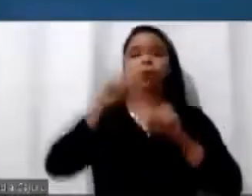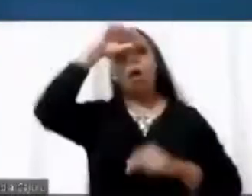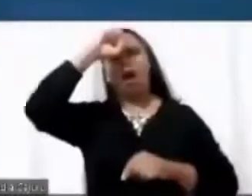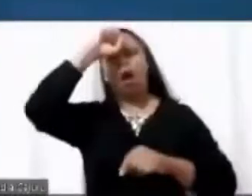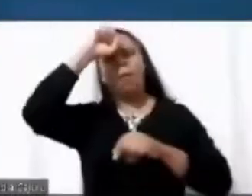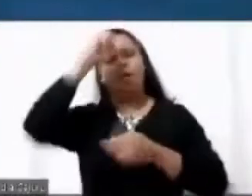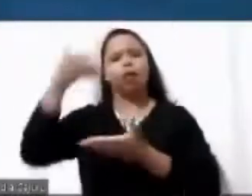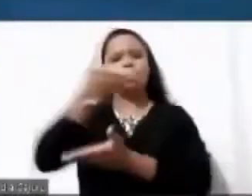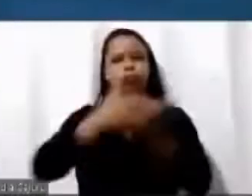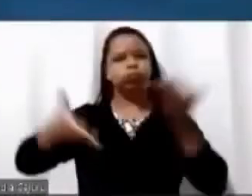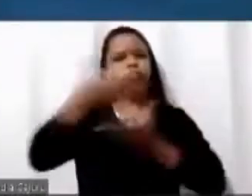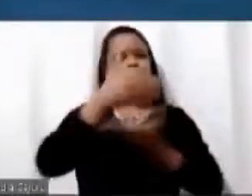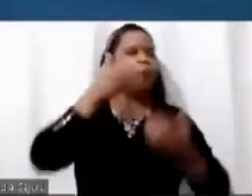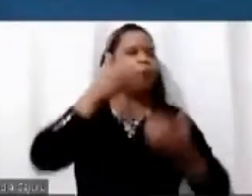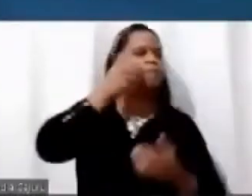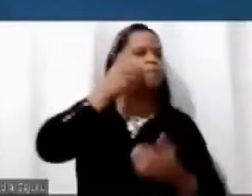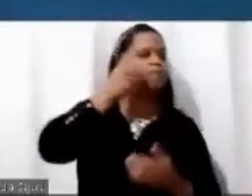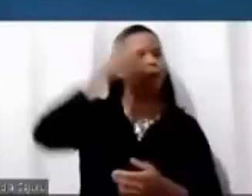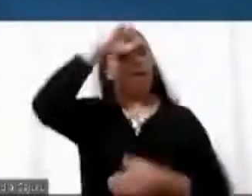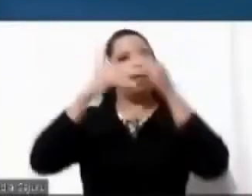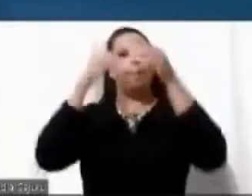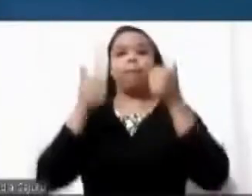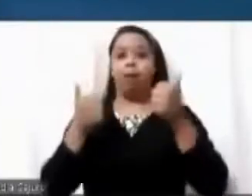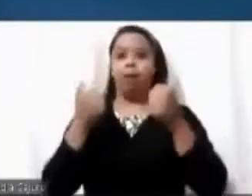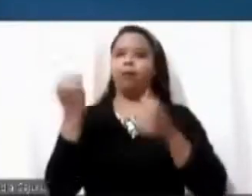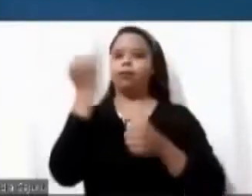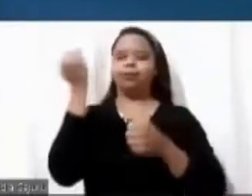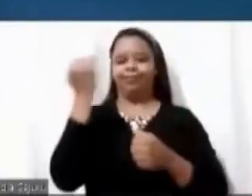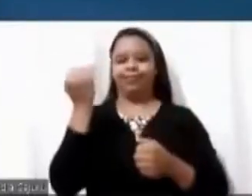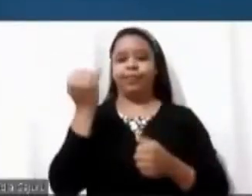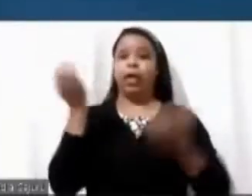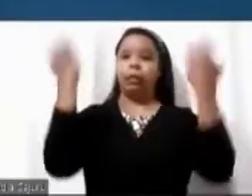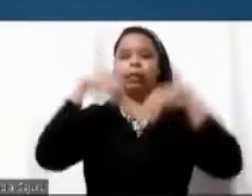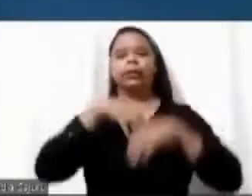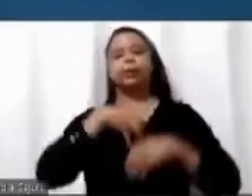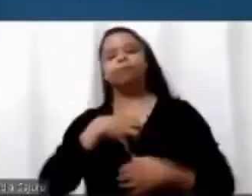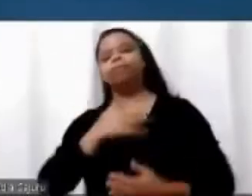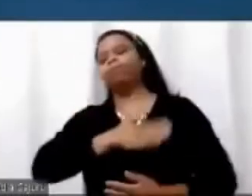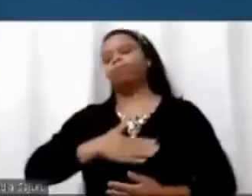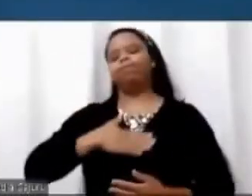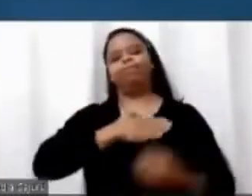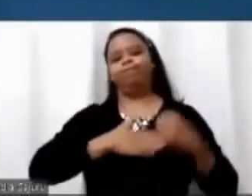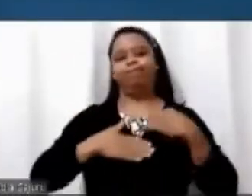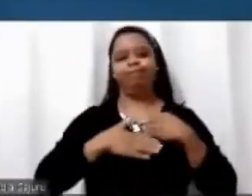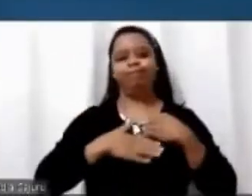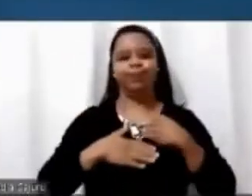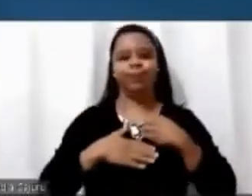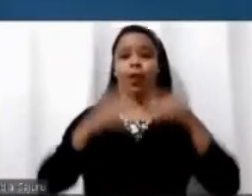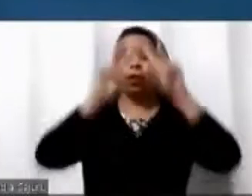tirando. Isso é maravilhoso. E muito me honra poder falar sobre um tema que naturalmente já é